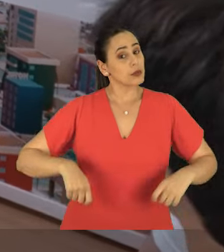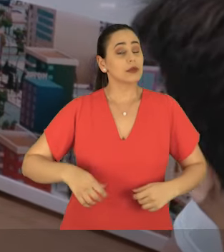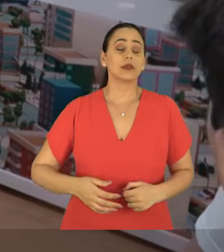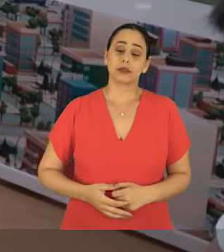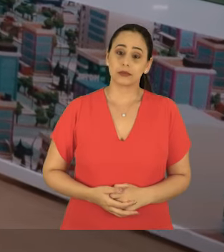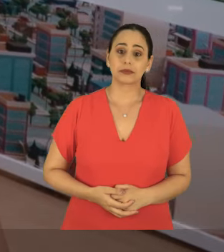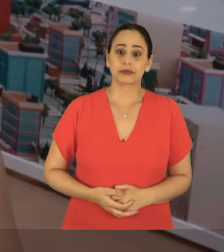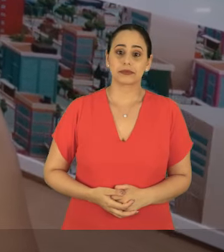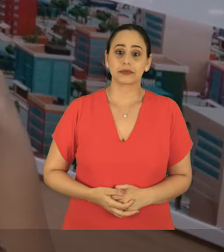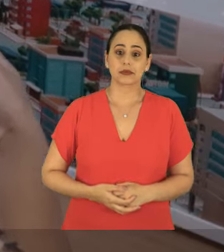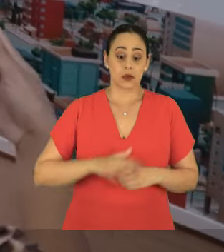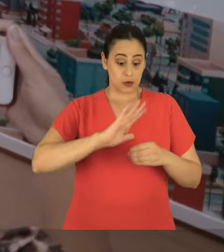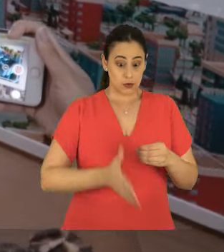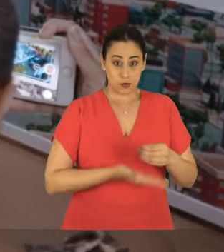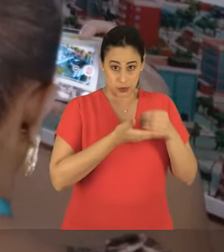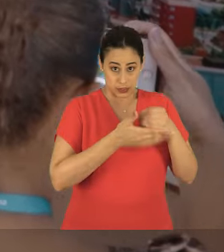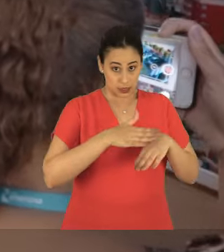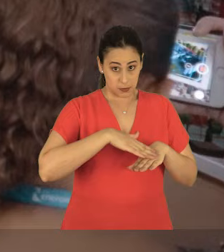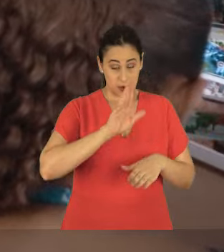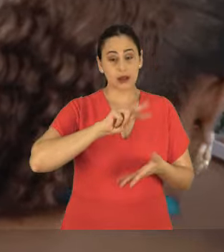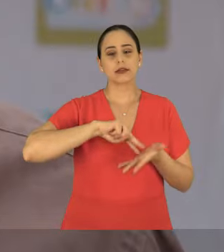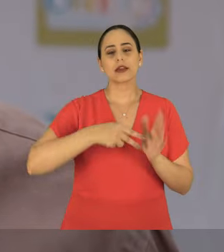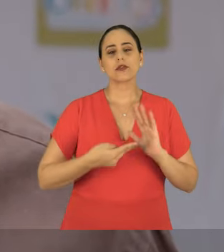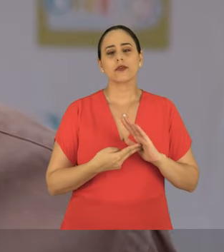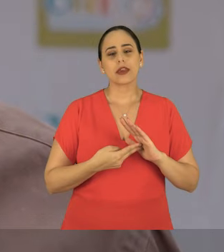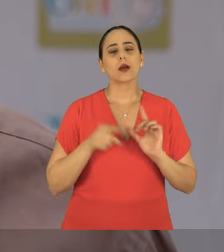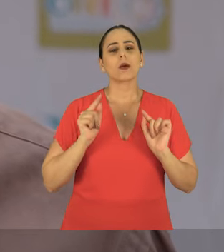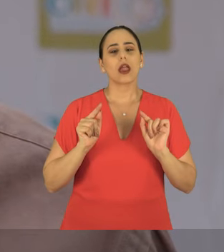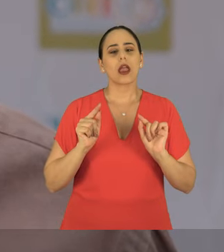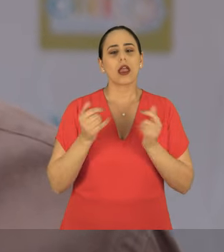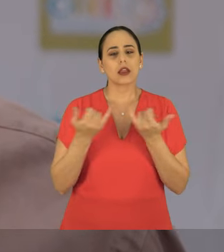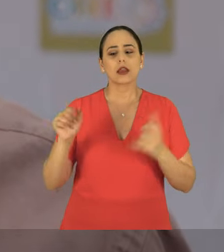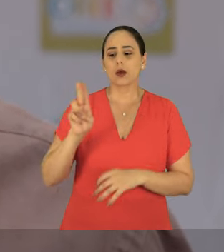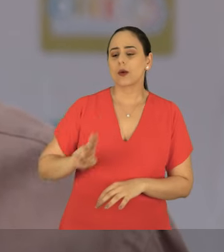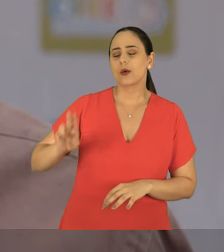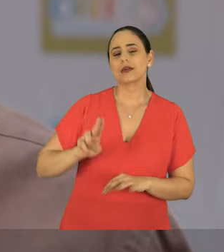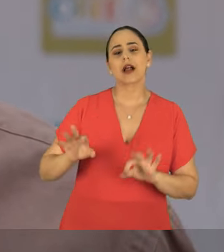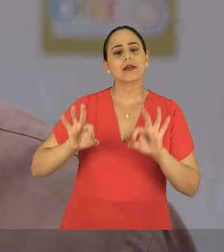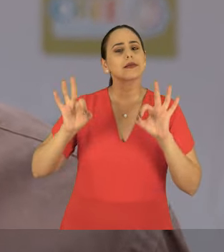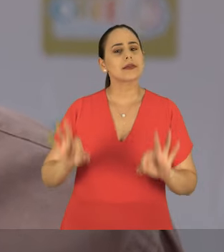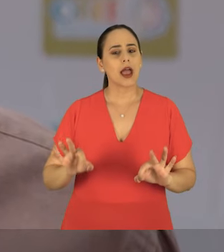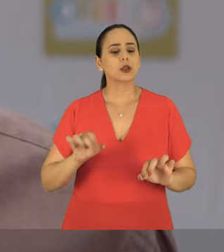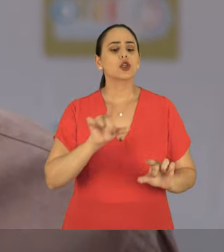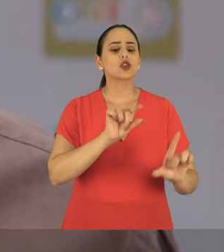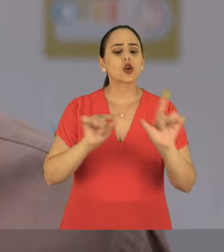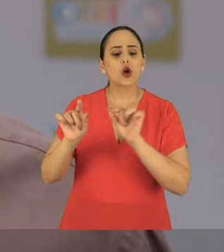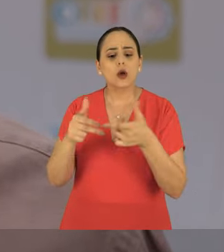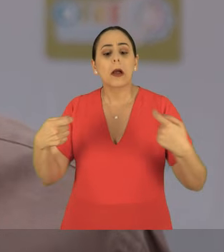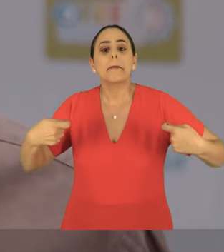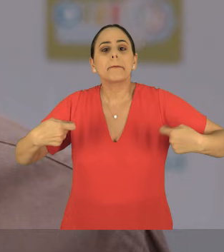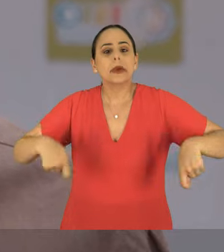Ser mais sustentável significa consumir com eficiência, ou seja, consumir aquilo que é